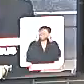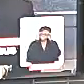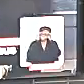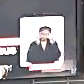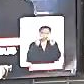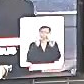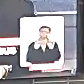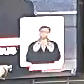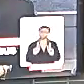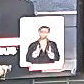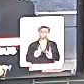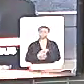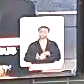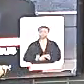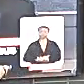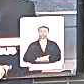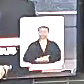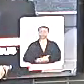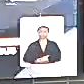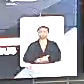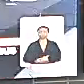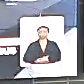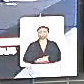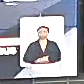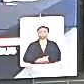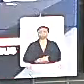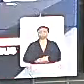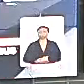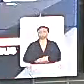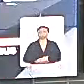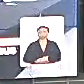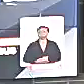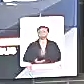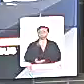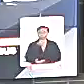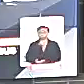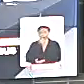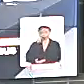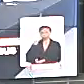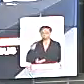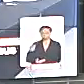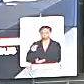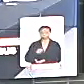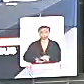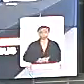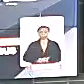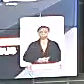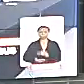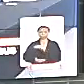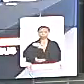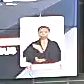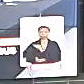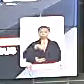microfone vai até a pessoa tá ok e o microfone vai até você e Maurício